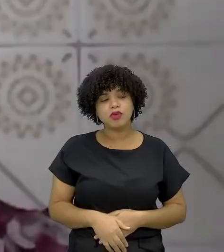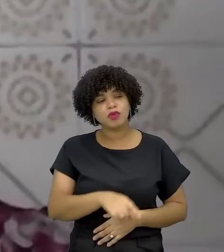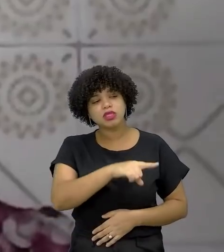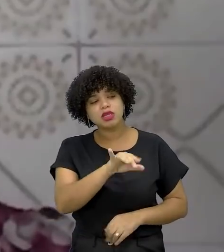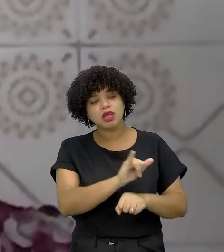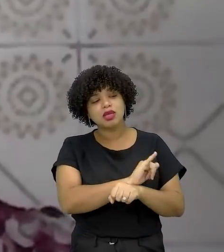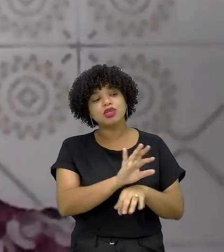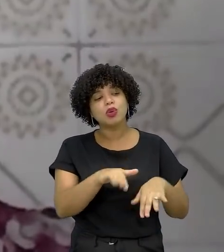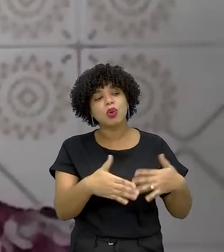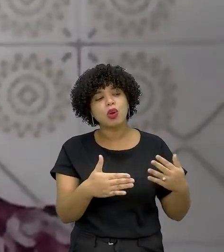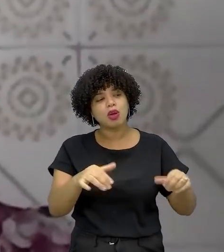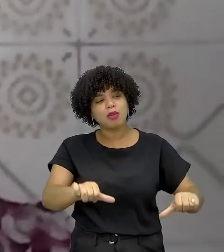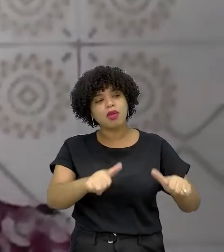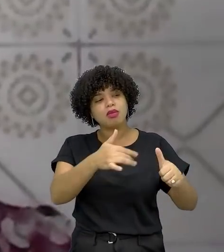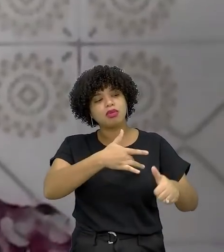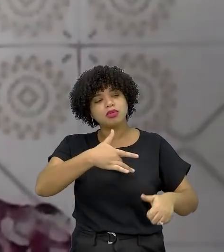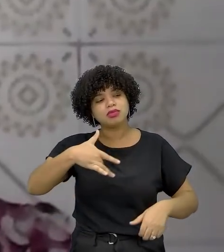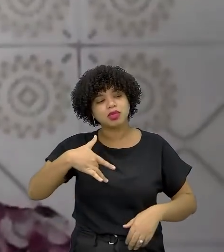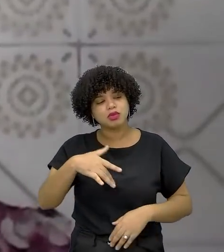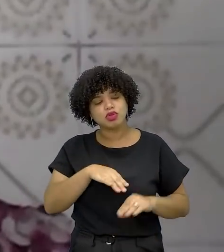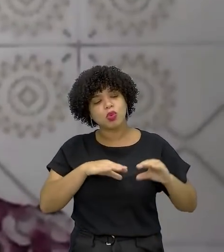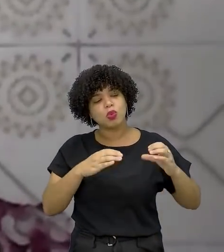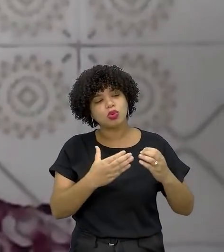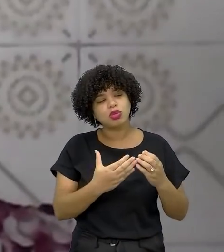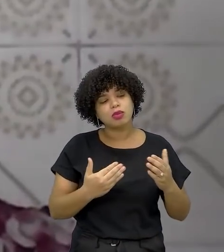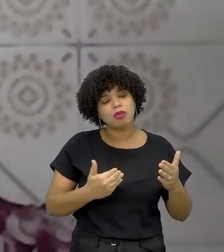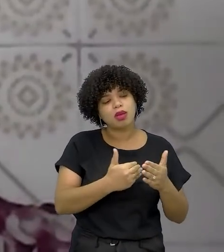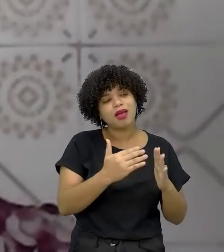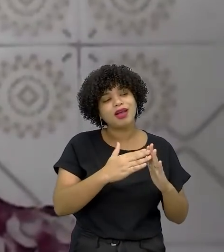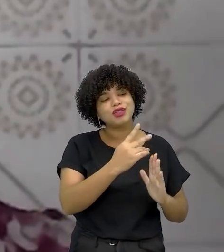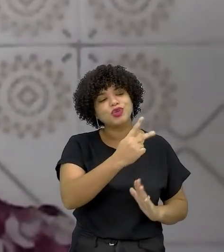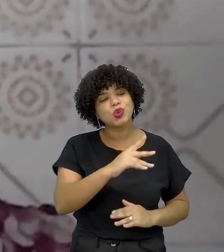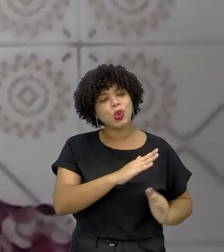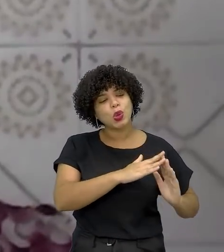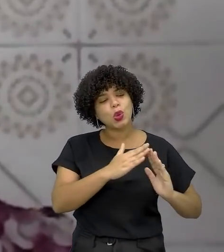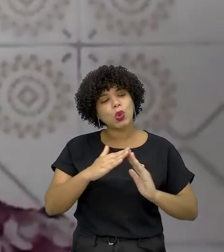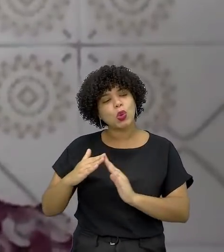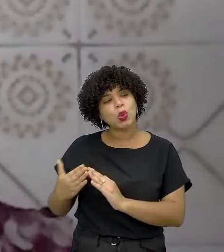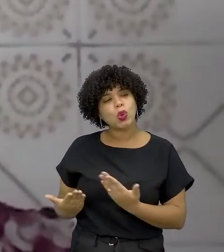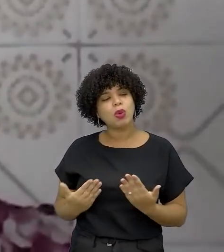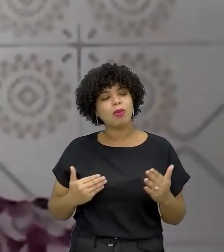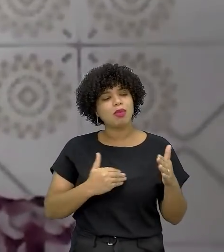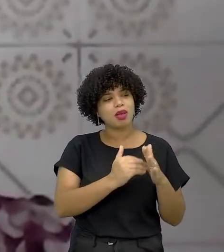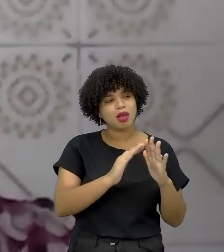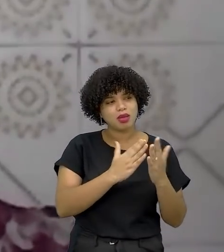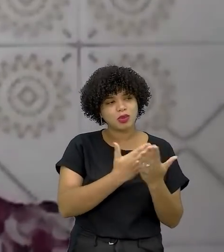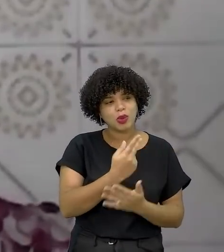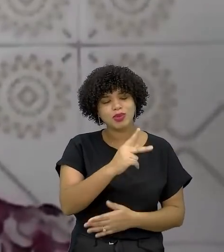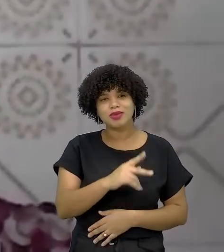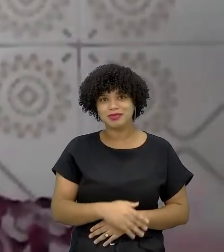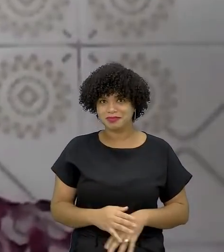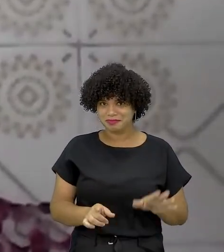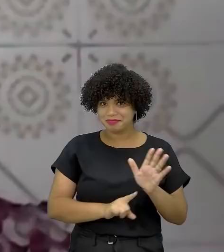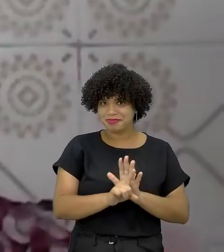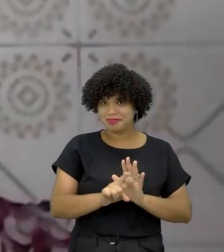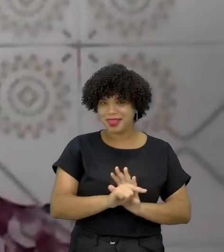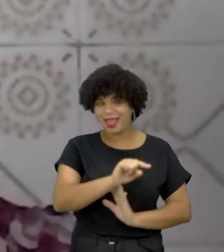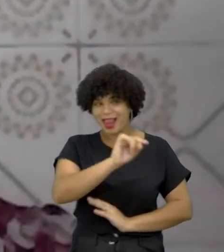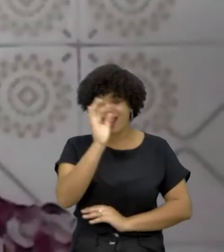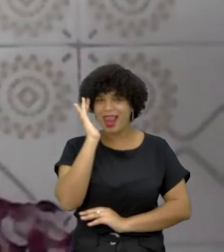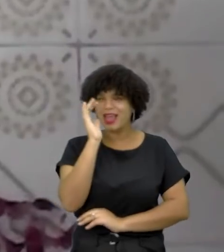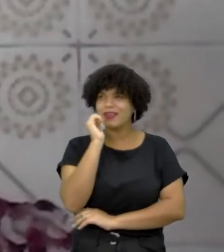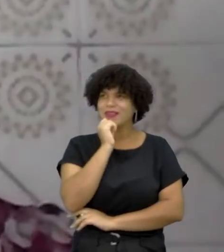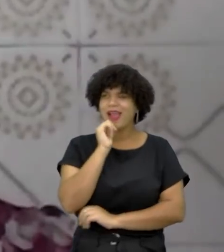aquela discussão, né, aquela tempestade de ideias para discutir a questão geradora, né, como a questão motriz, né, que é como